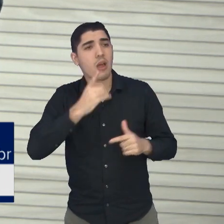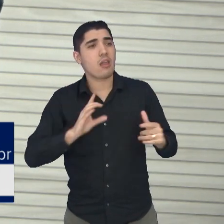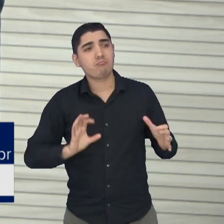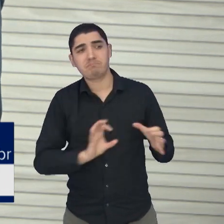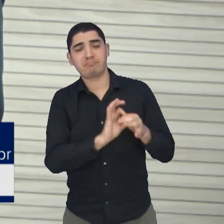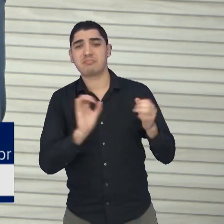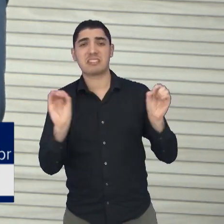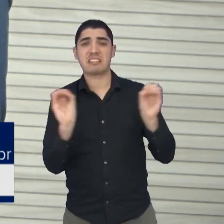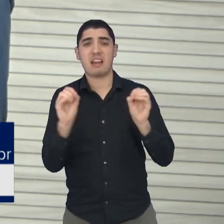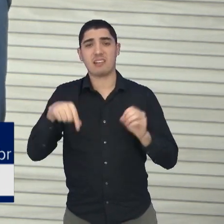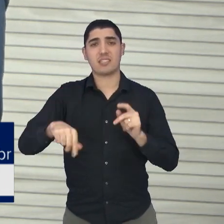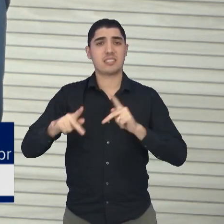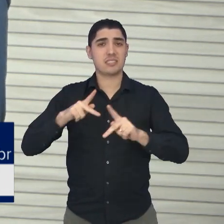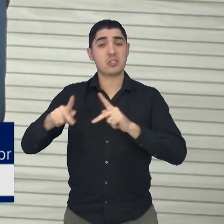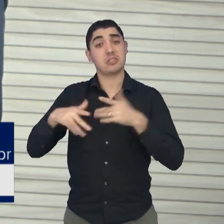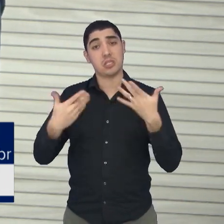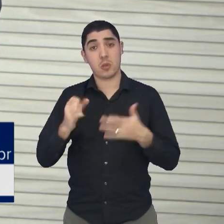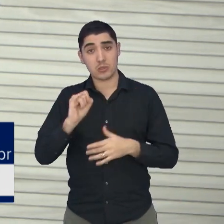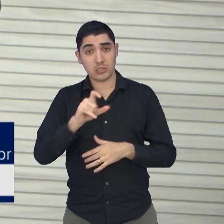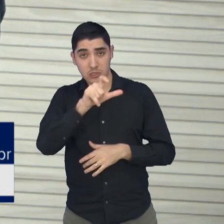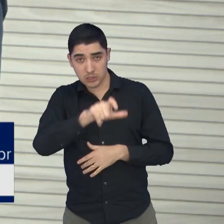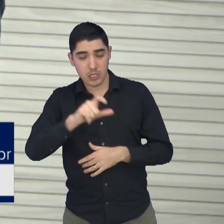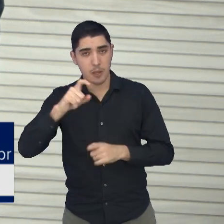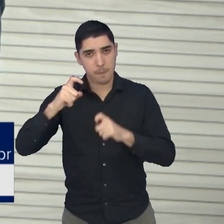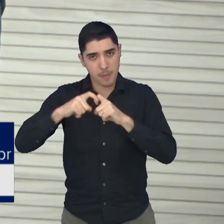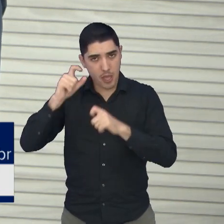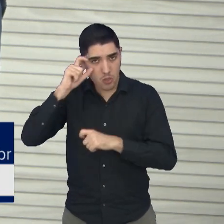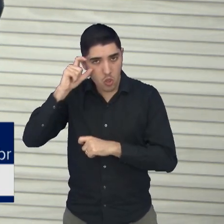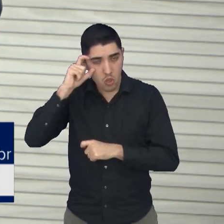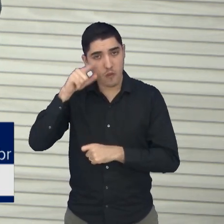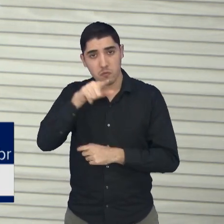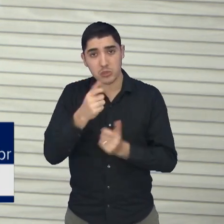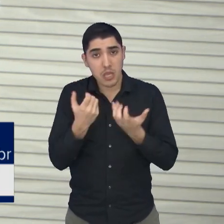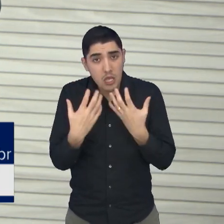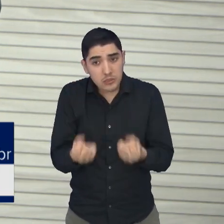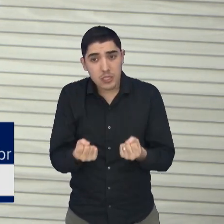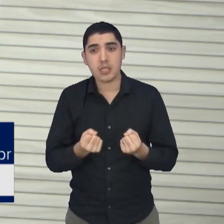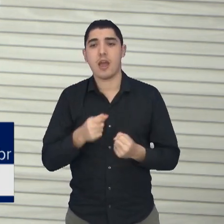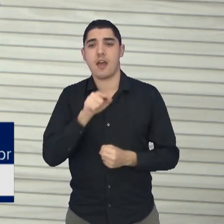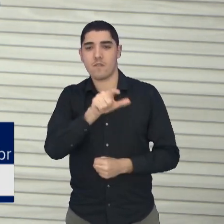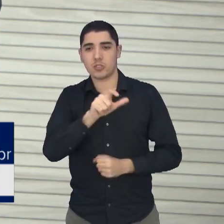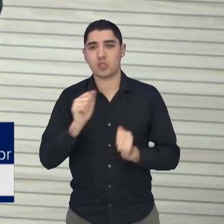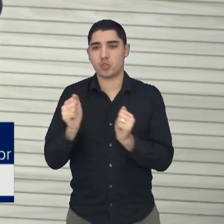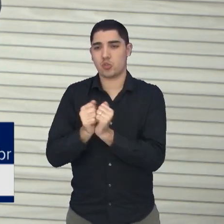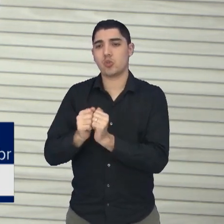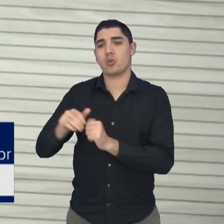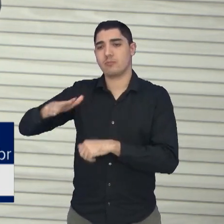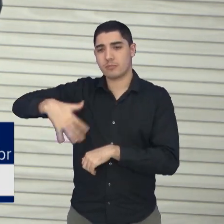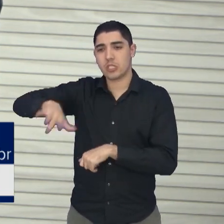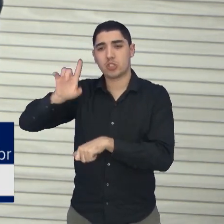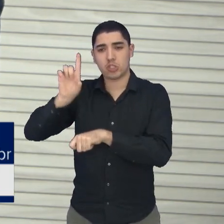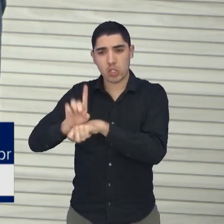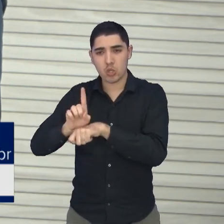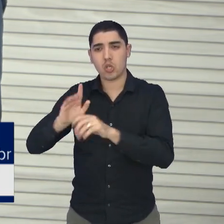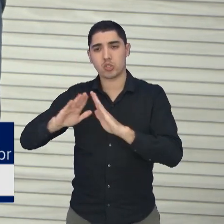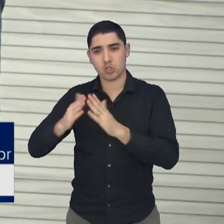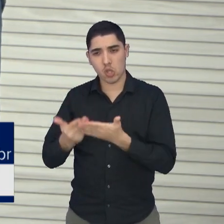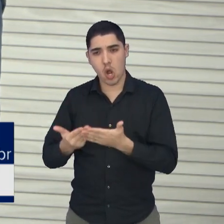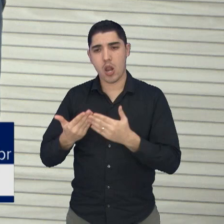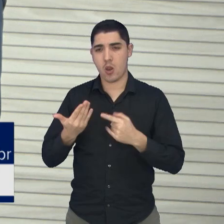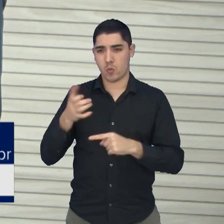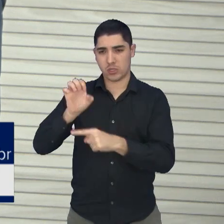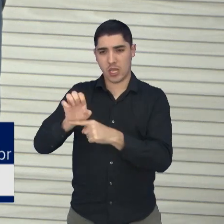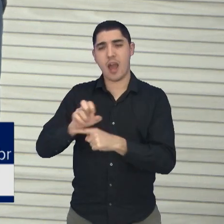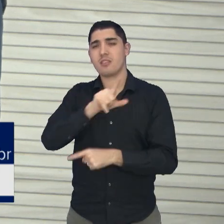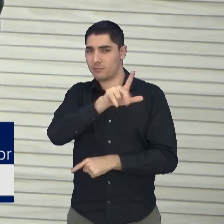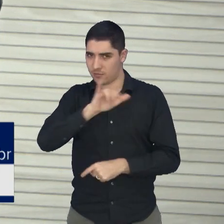puder dedicar um pouco do seu tempo com as diretoras de escola, com certeza você vai ajudar muito, não